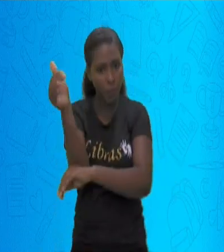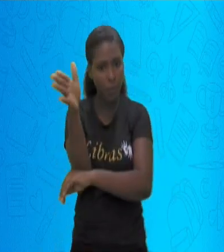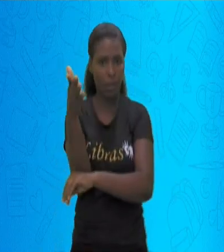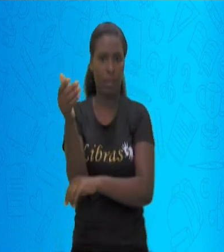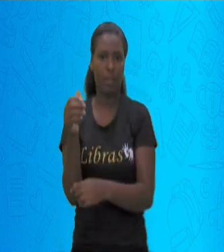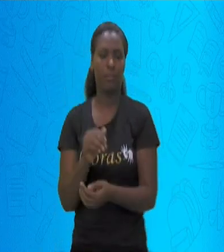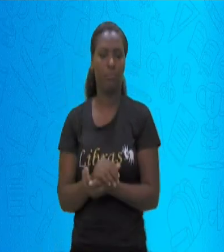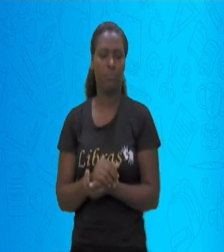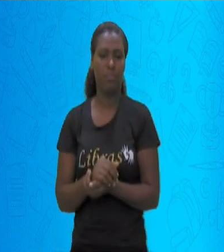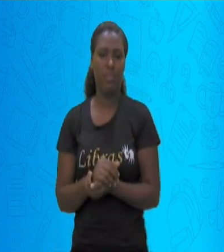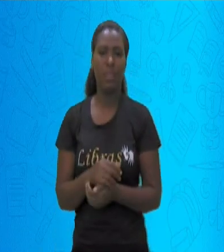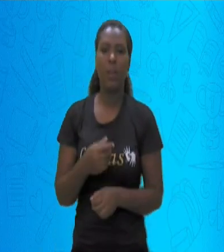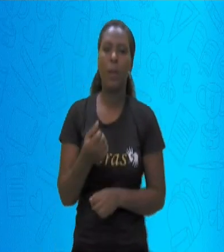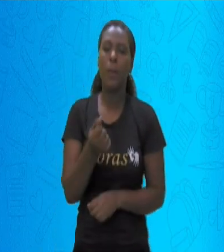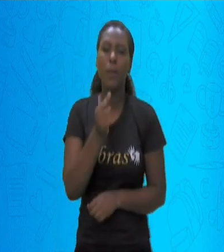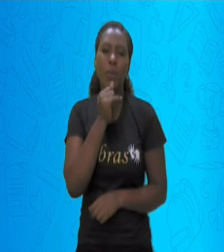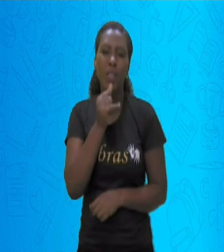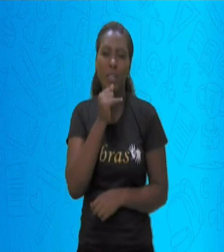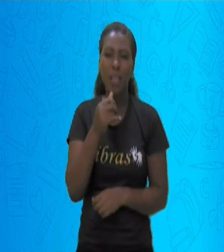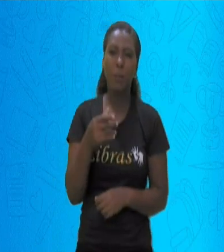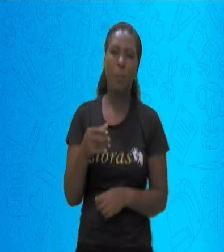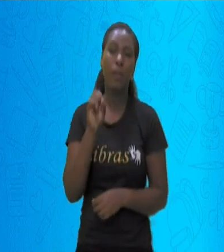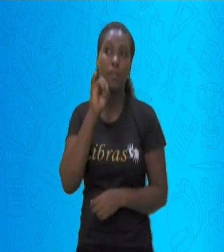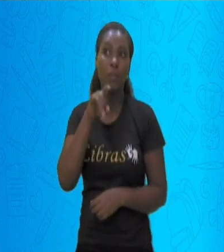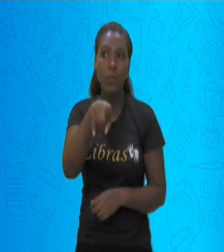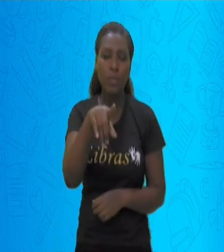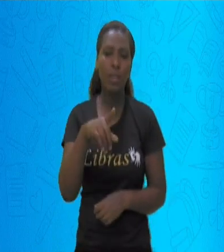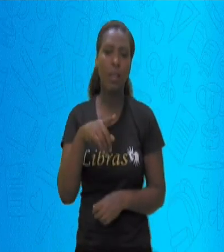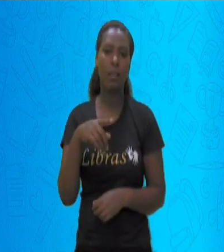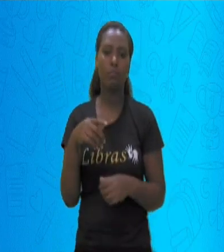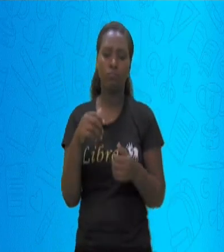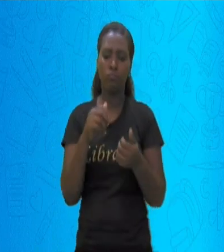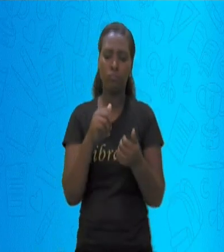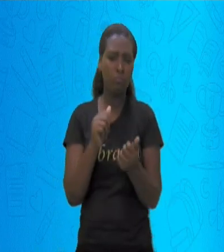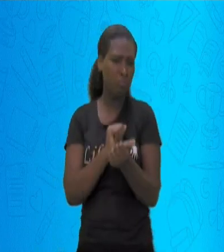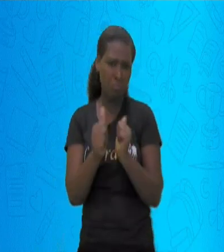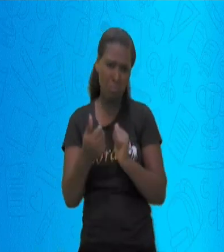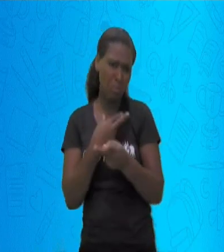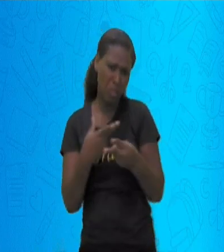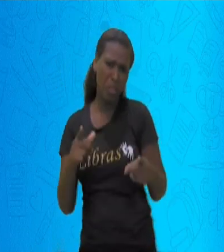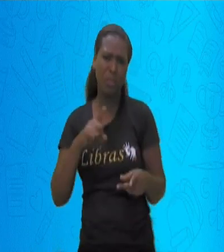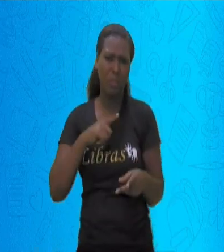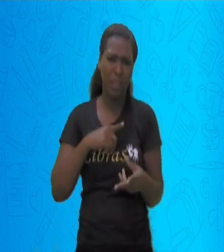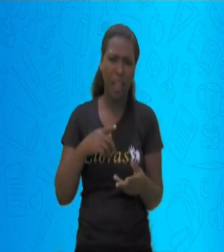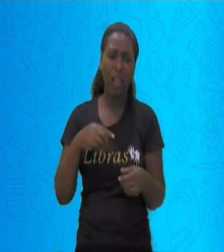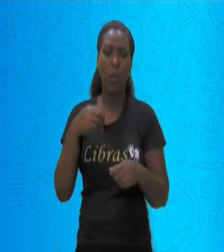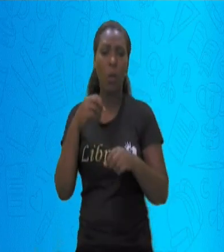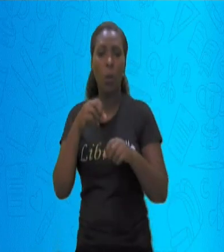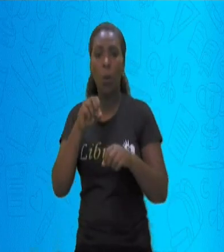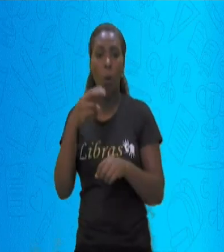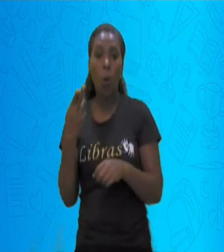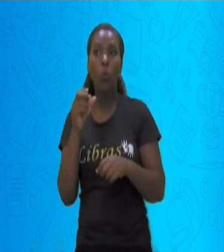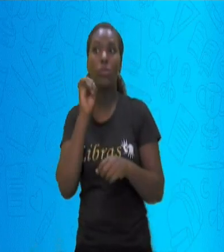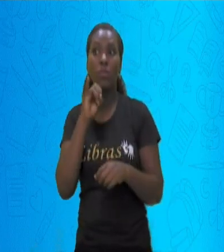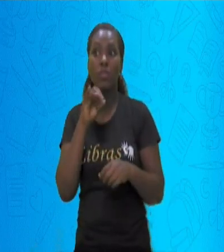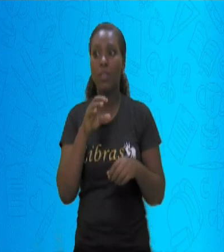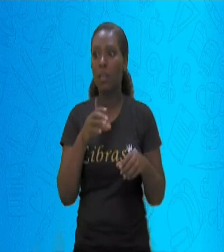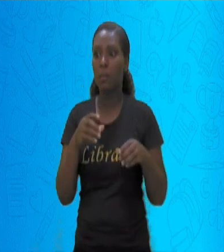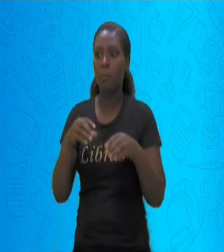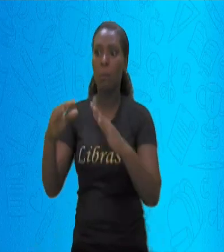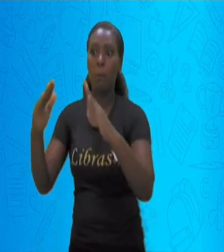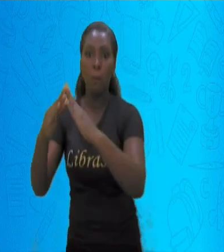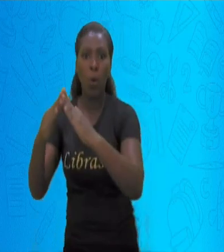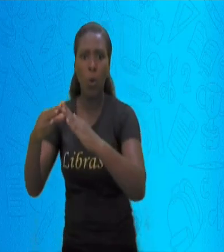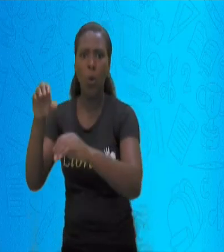preferência, se você morou em outro estado, pesquise, por exemplo, a bandeira daquele outro estado. Se você tem alguém que